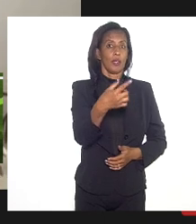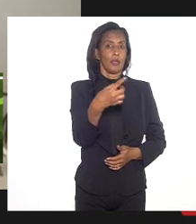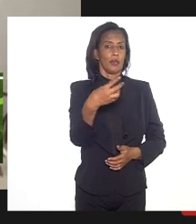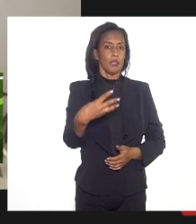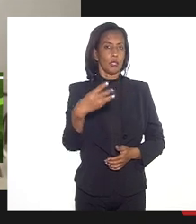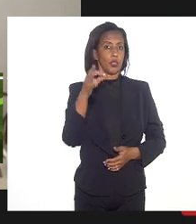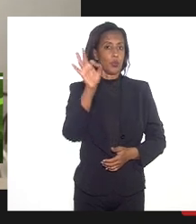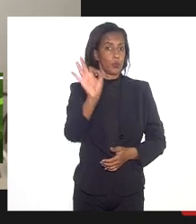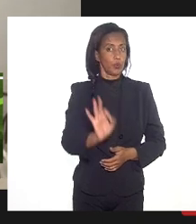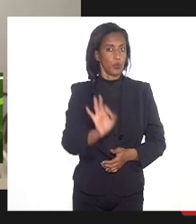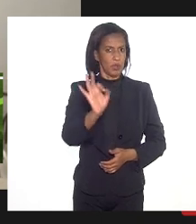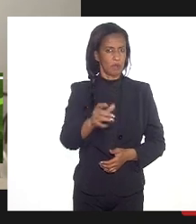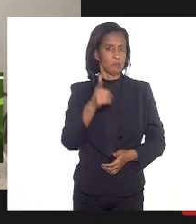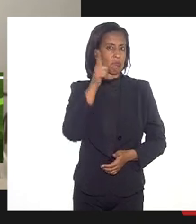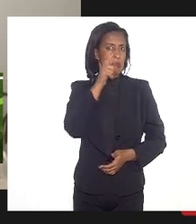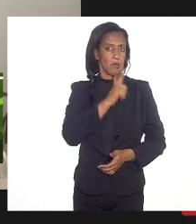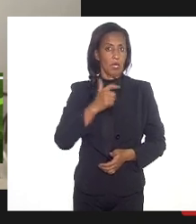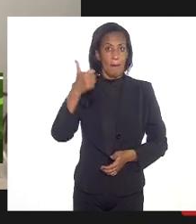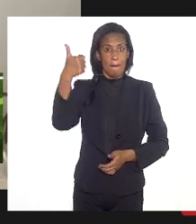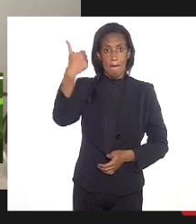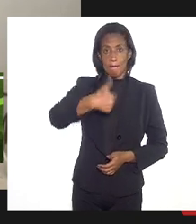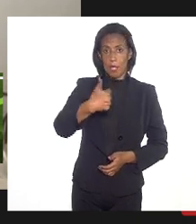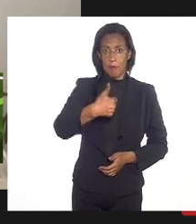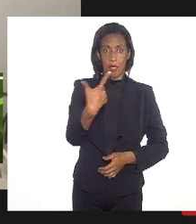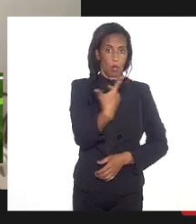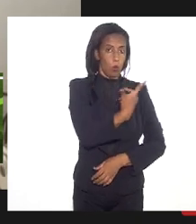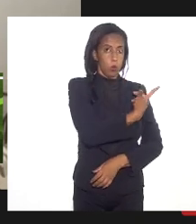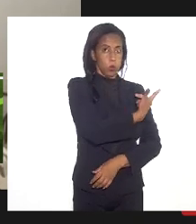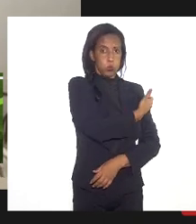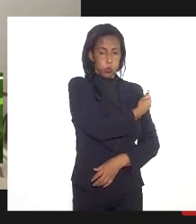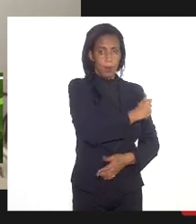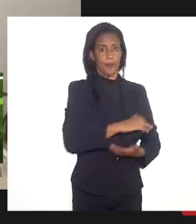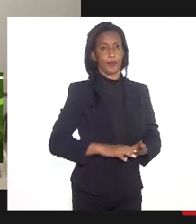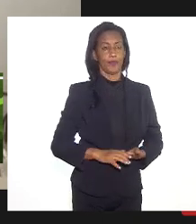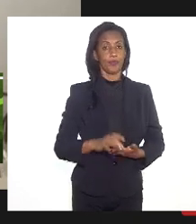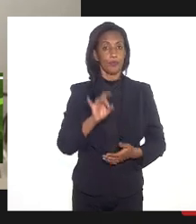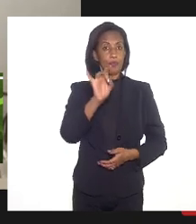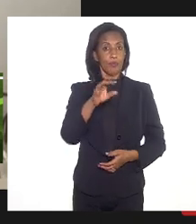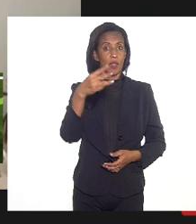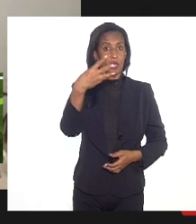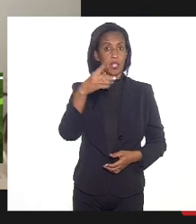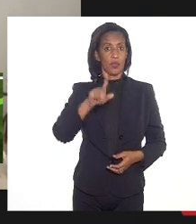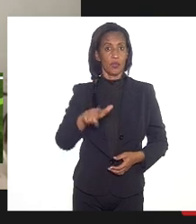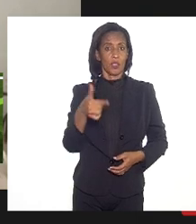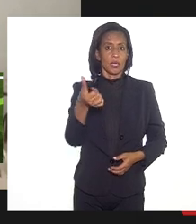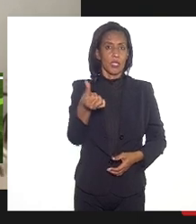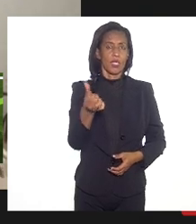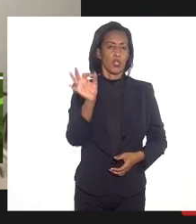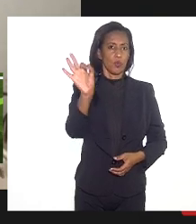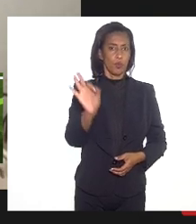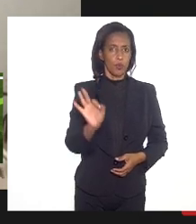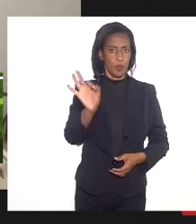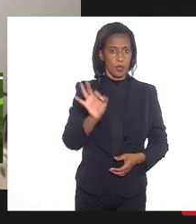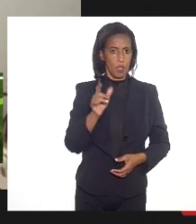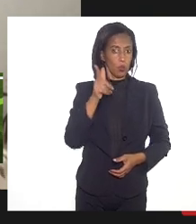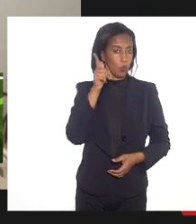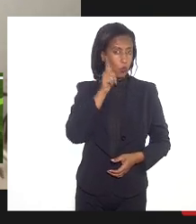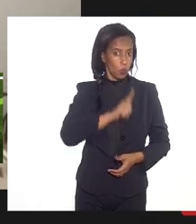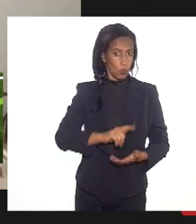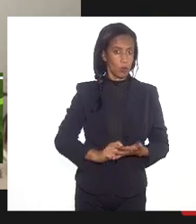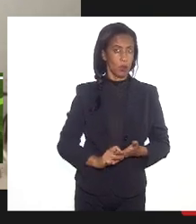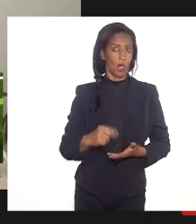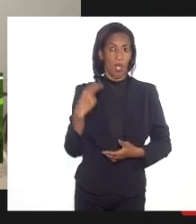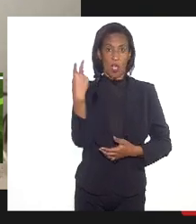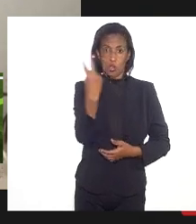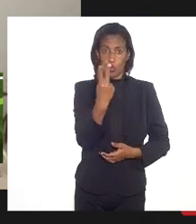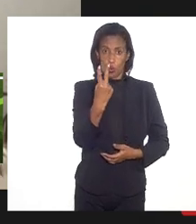43,7% já foram atendidos com a primeira dose da vacina e somente 3,6% receberam as